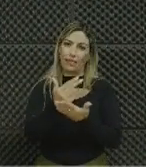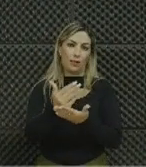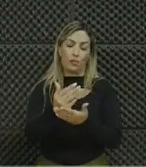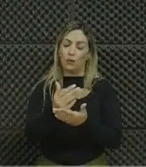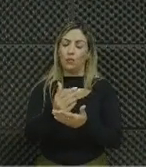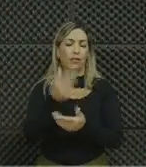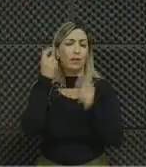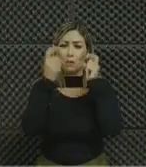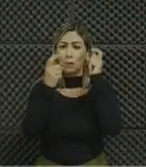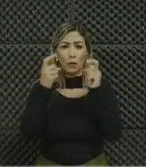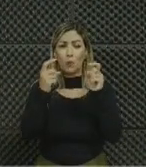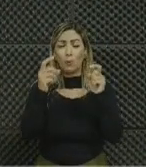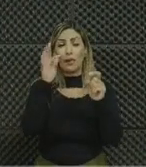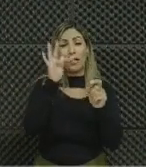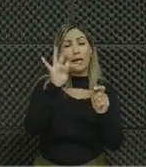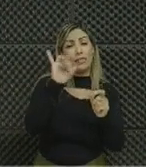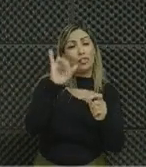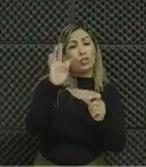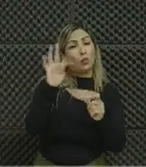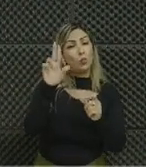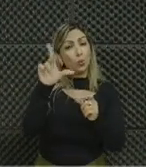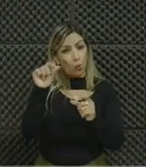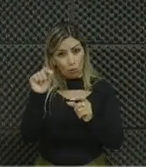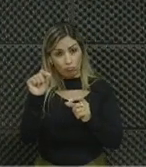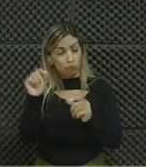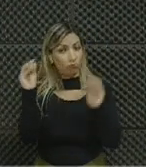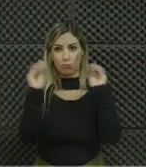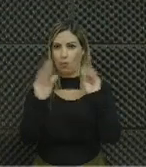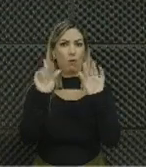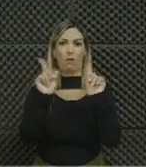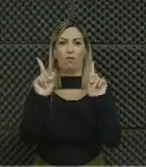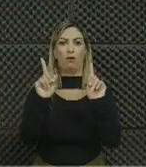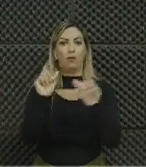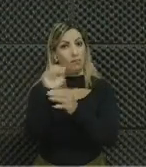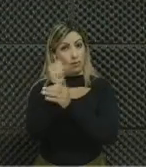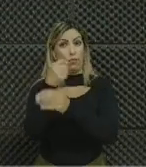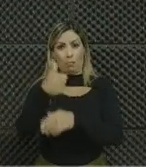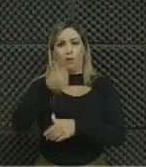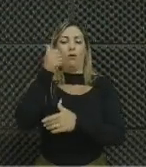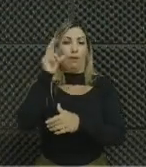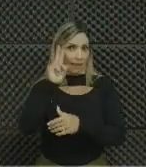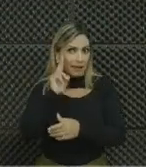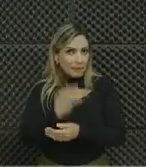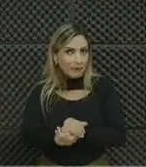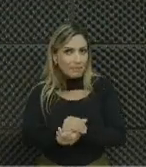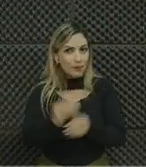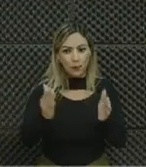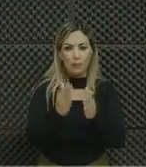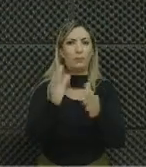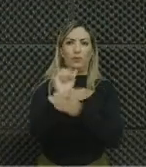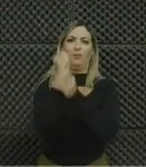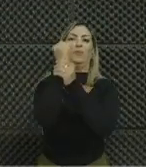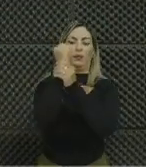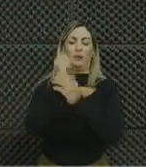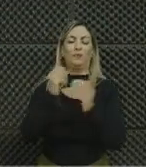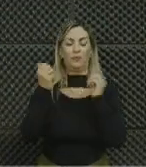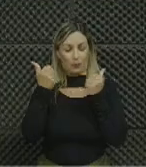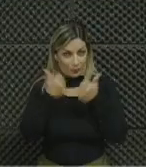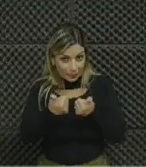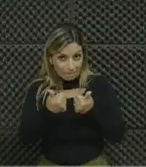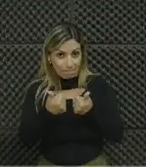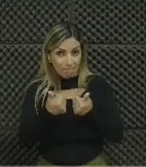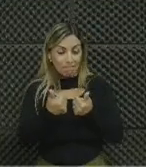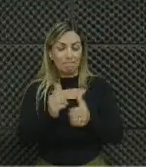nem se preocupar com o título, não coloca, é mais seguro. Lembra? Então vamos pelo caminho seguro. O que